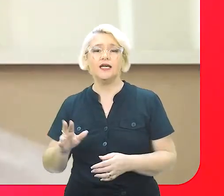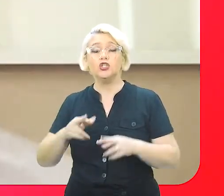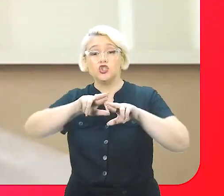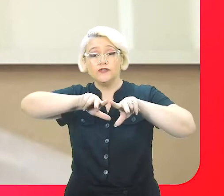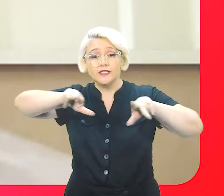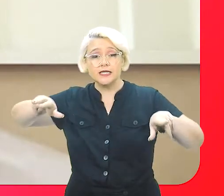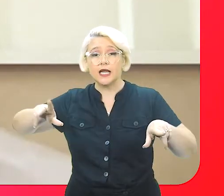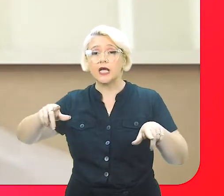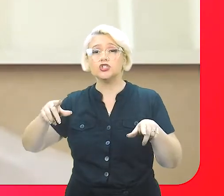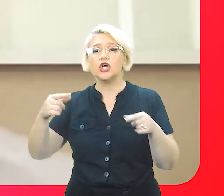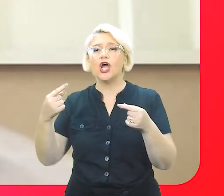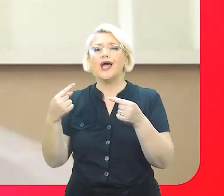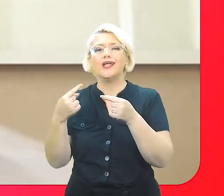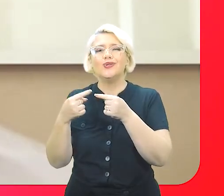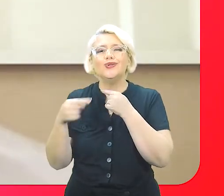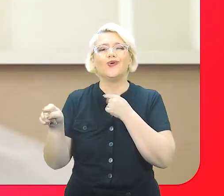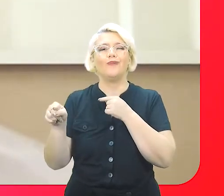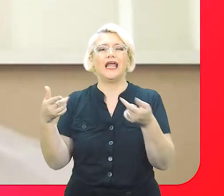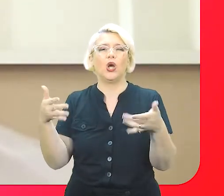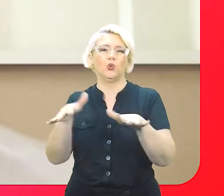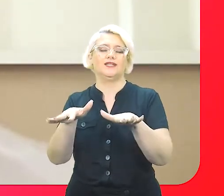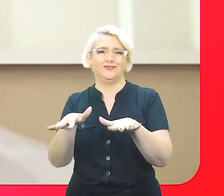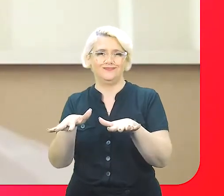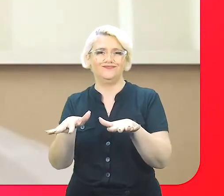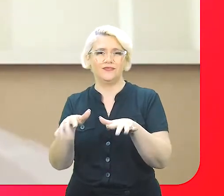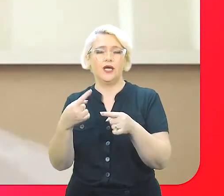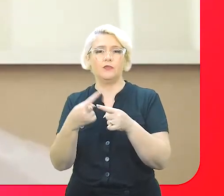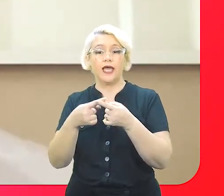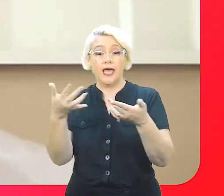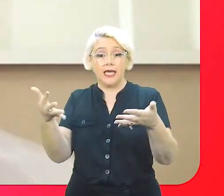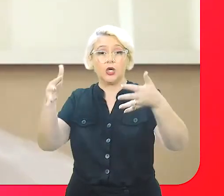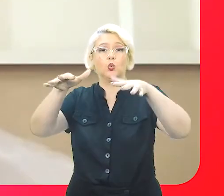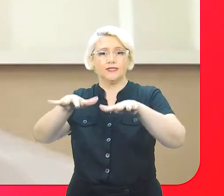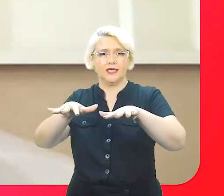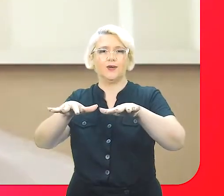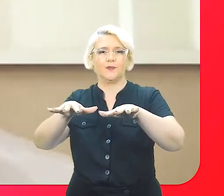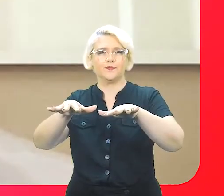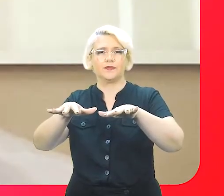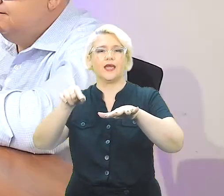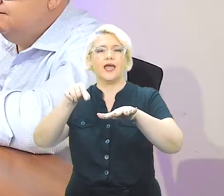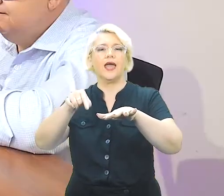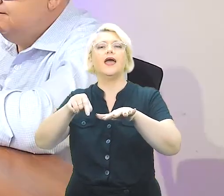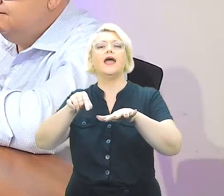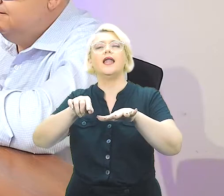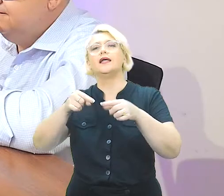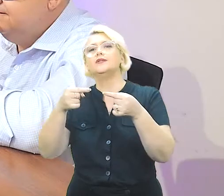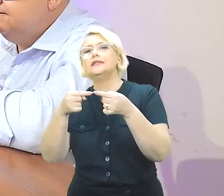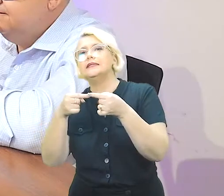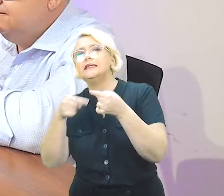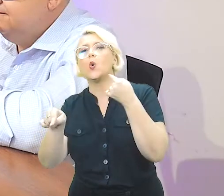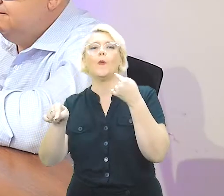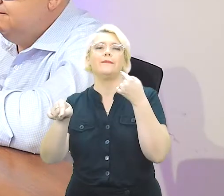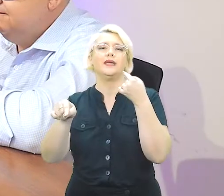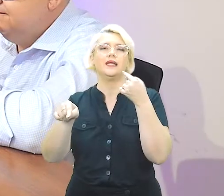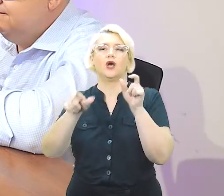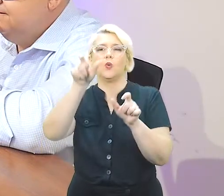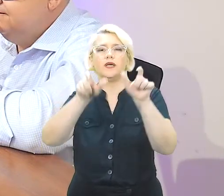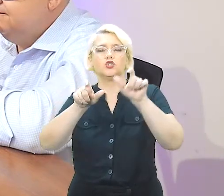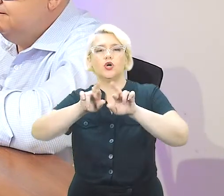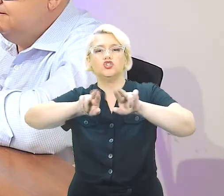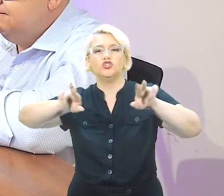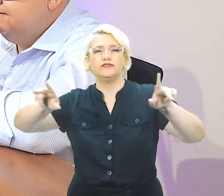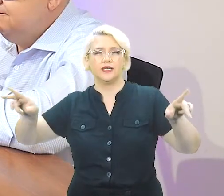tem a ver com inclusão. Porque a inclusão, ela não tem a ver com